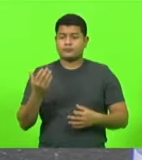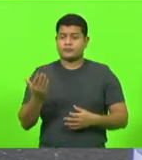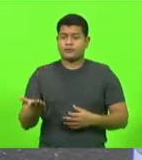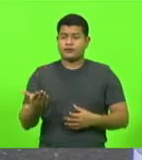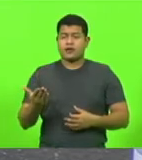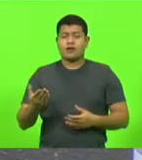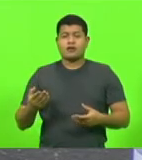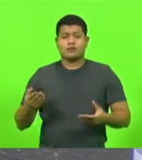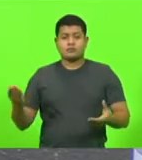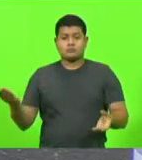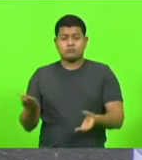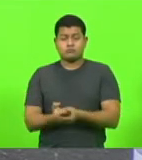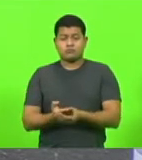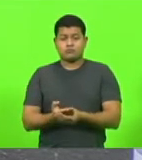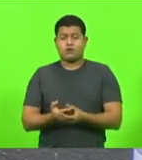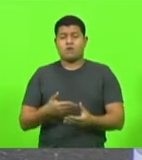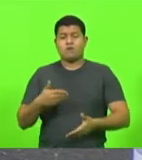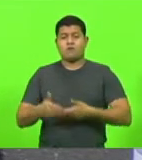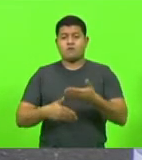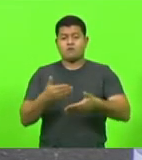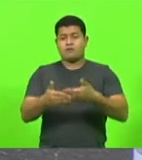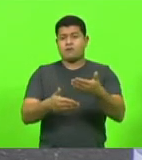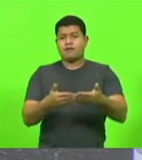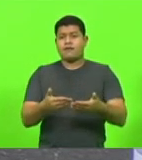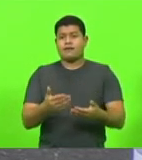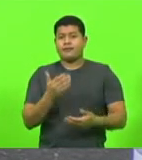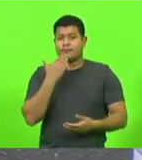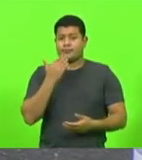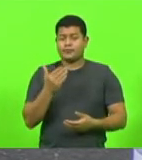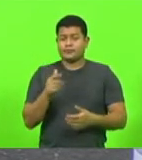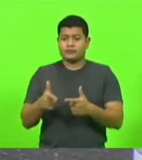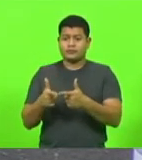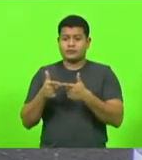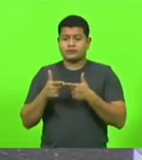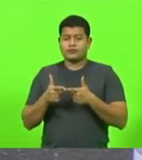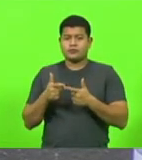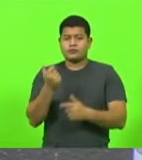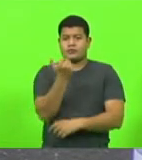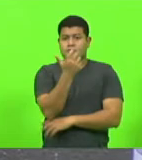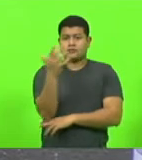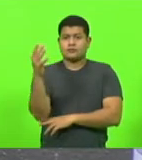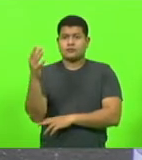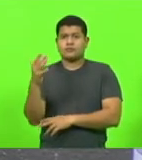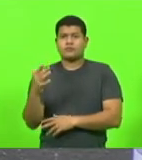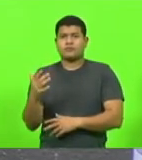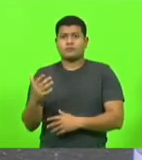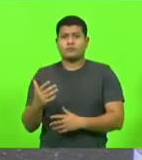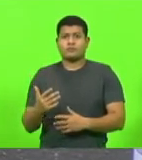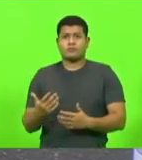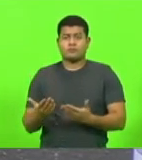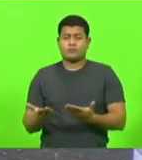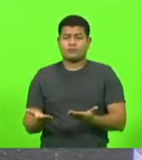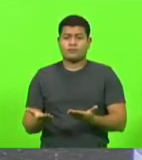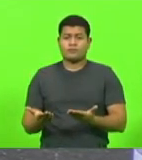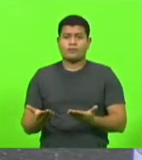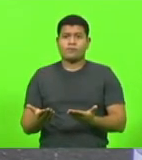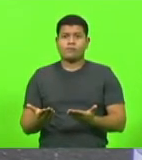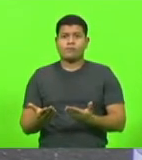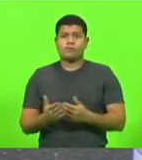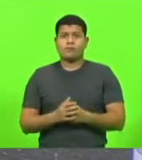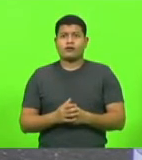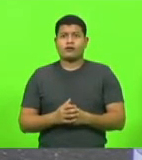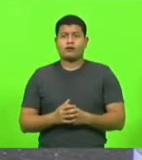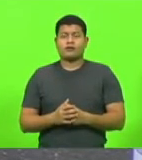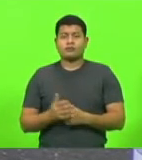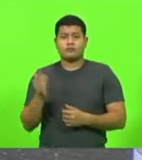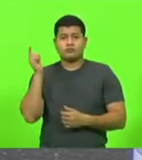protocola um processo pedindo uma licença ambiental, por que não, para concluir, e introduzir